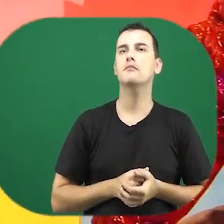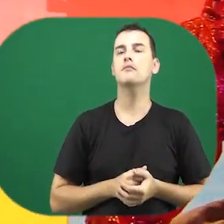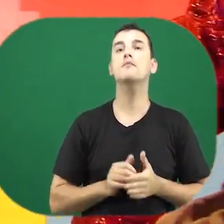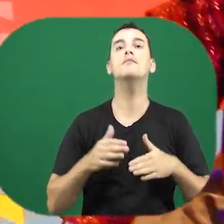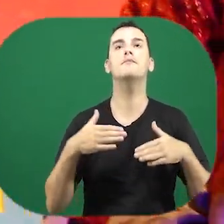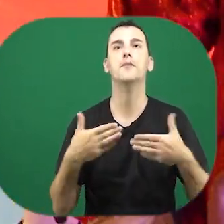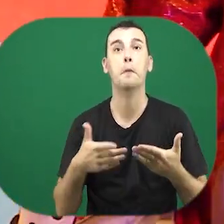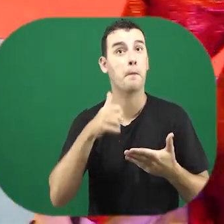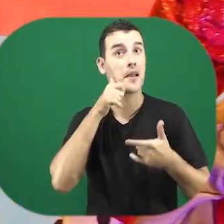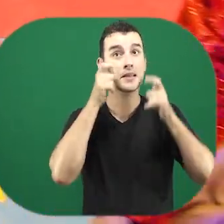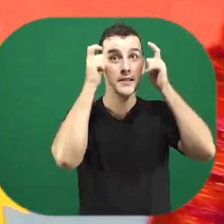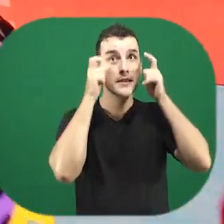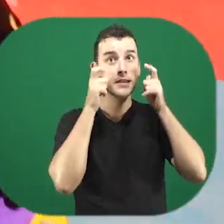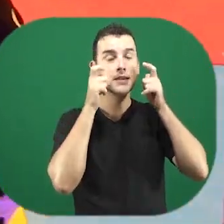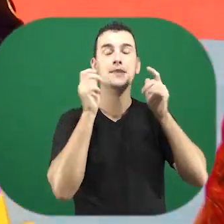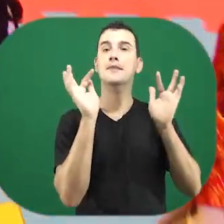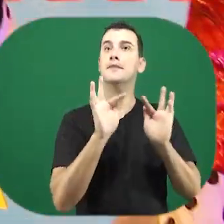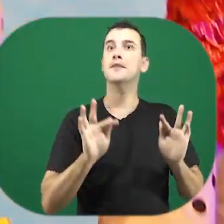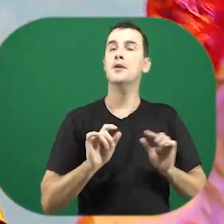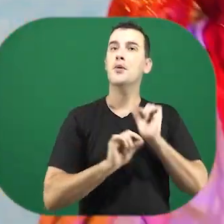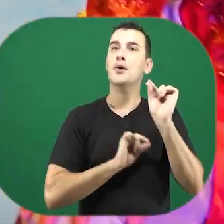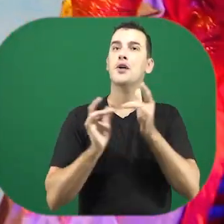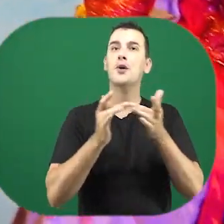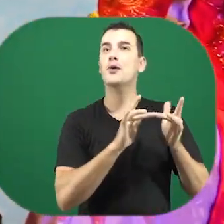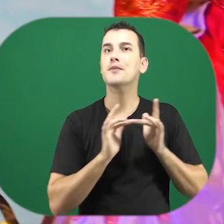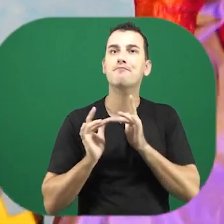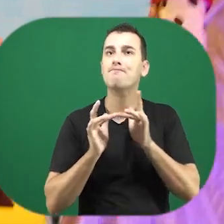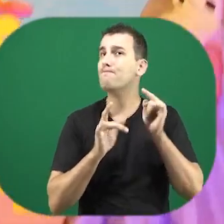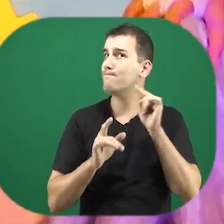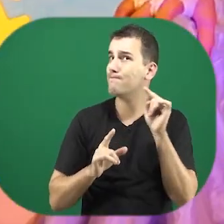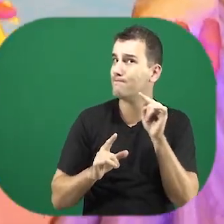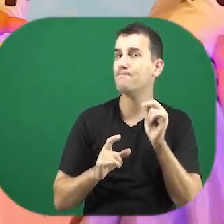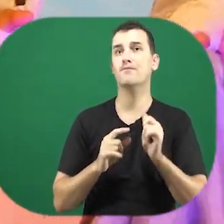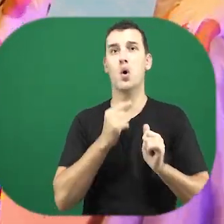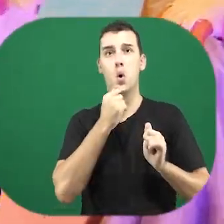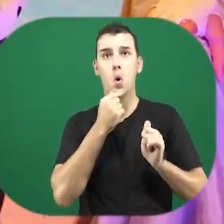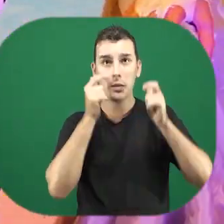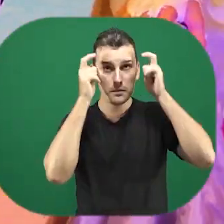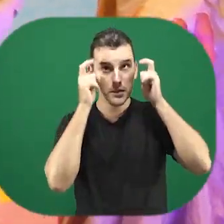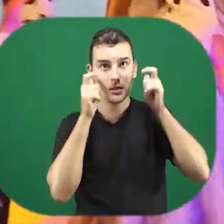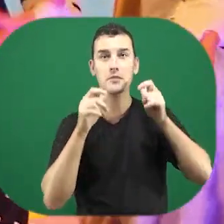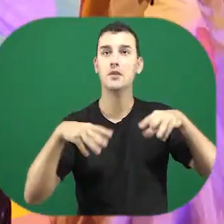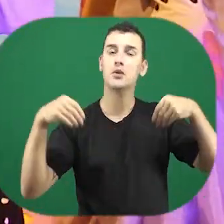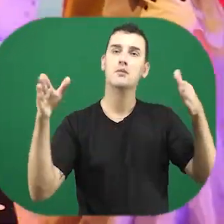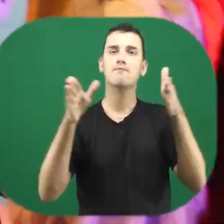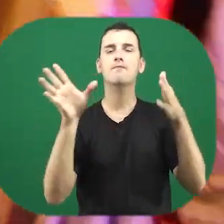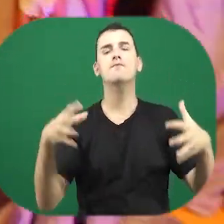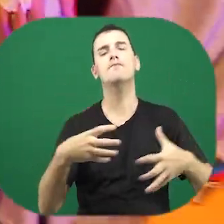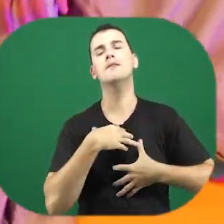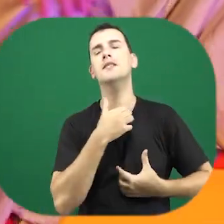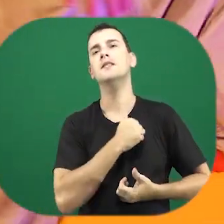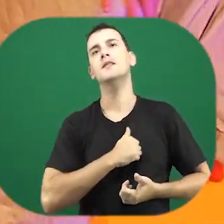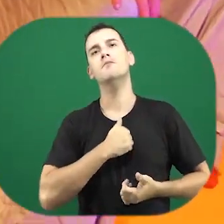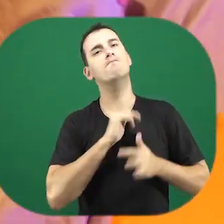A princesinha ficou muito feliz de poder conviver com o belo príncipe no castelo. E de vez em quando ela sentia